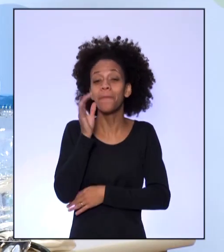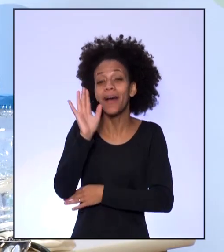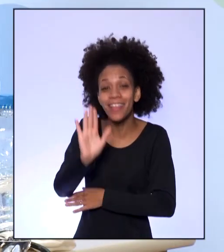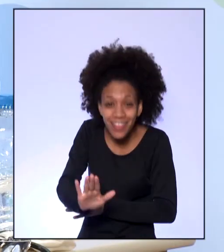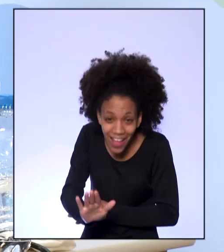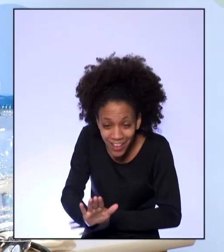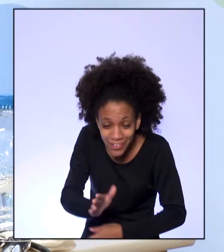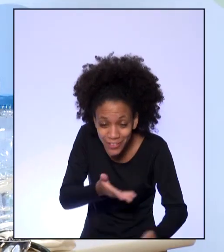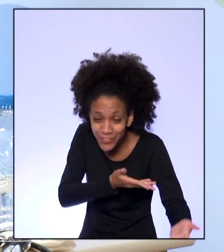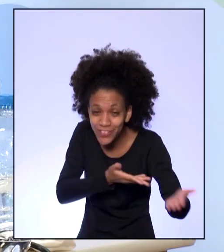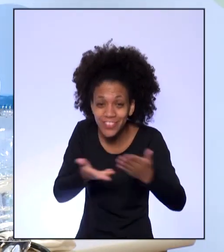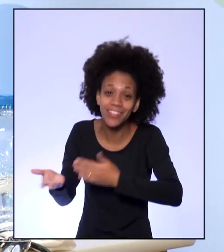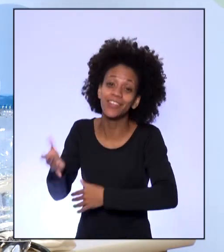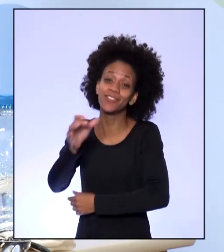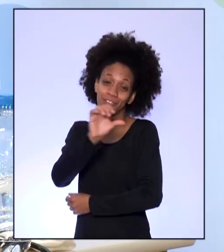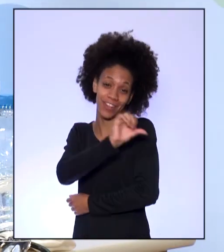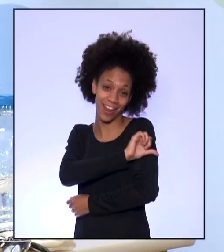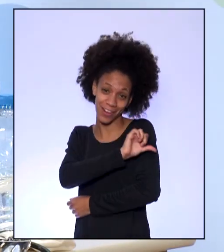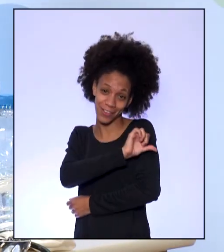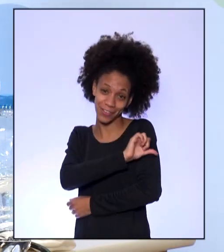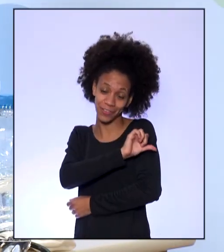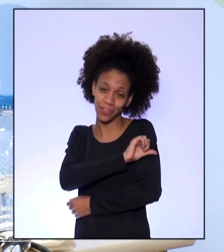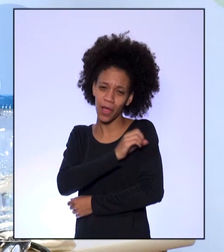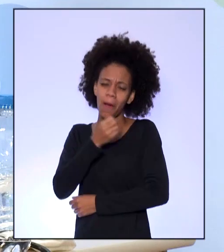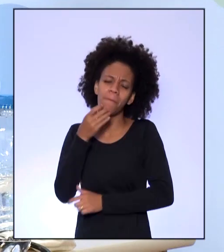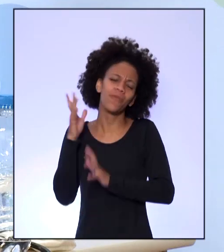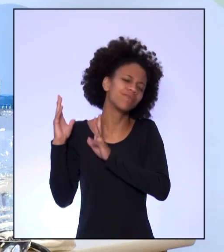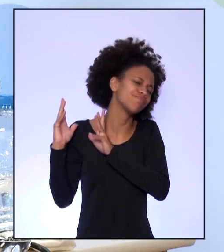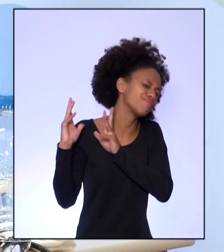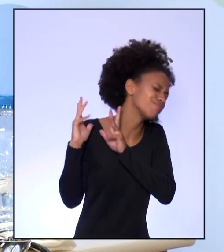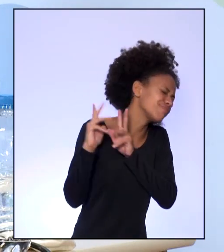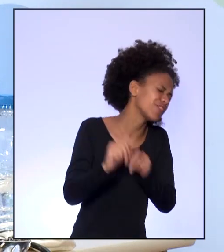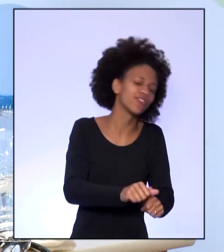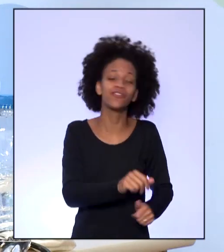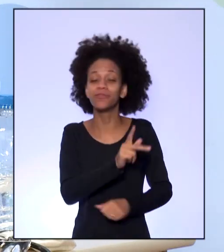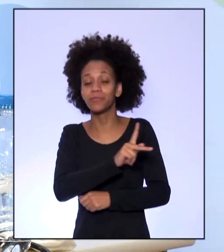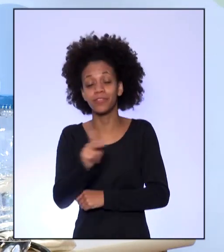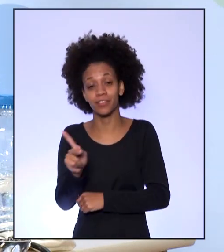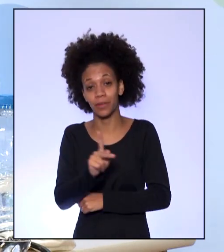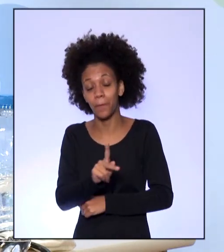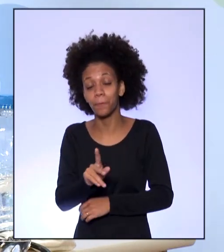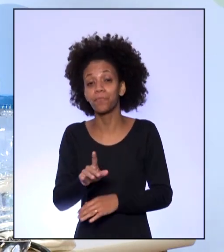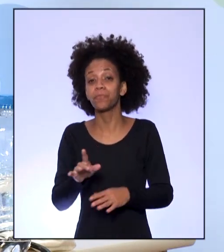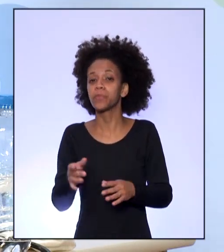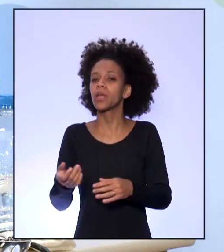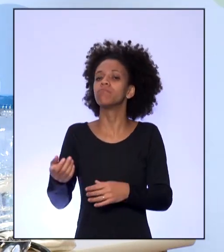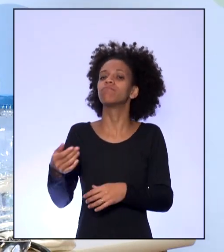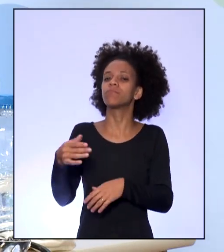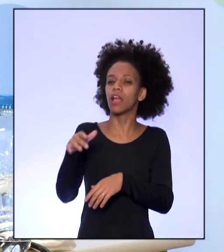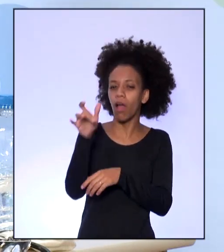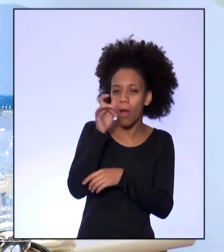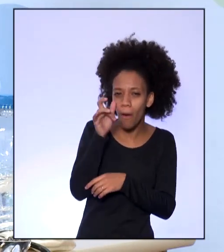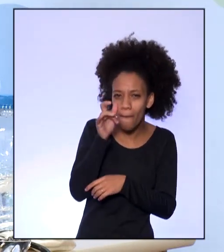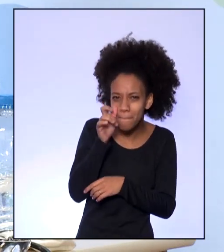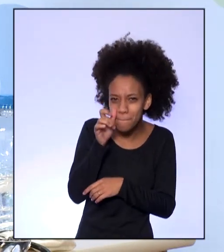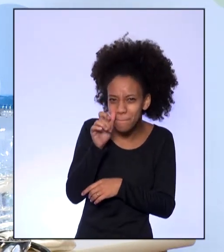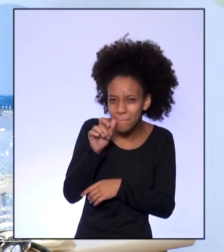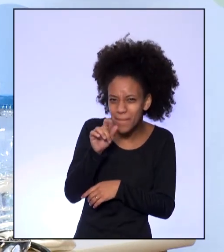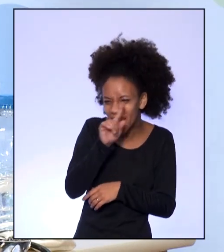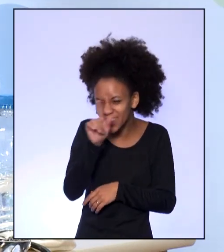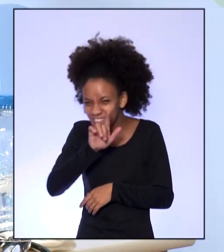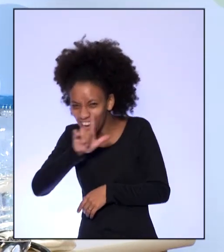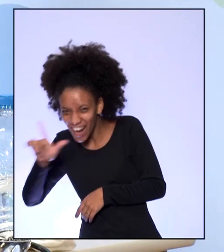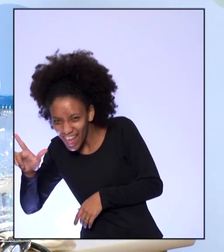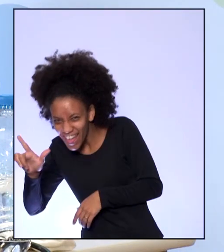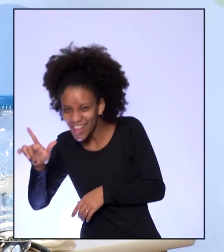tarde, alunos do 9º ano, boa tarde, todos os professores também que estão nos acompanhando, a galera da Zona Leste de Setúbal, minha